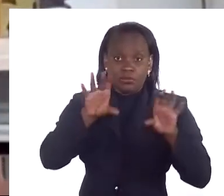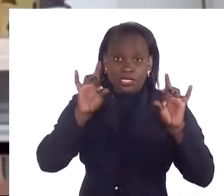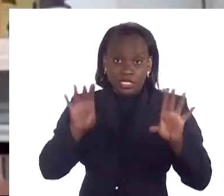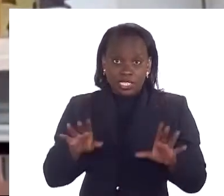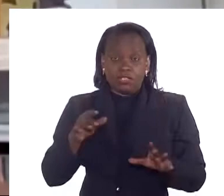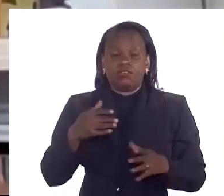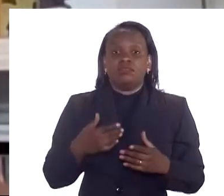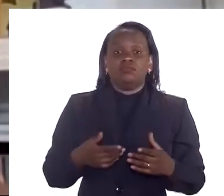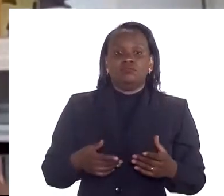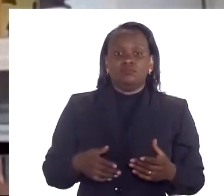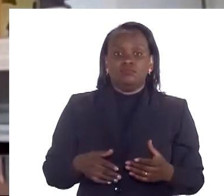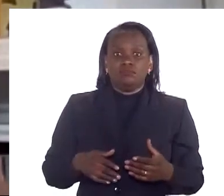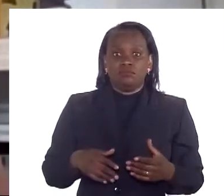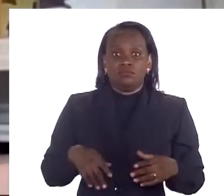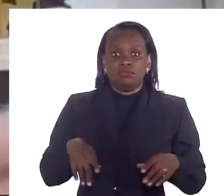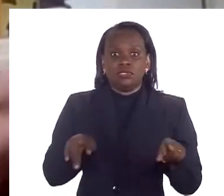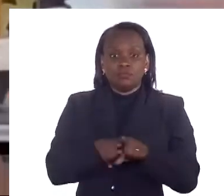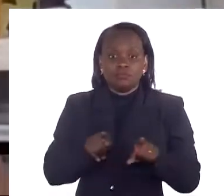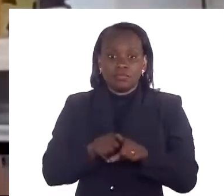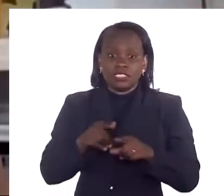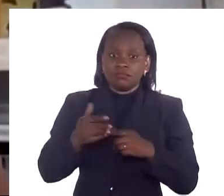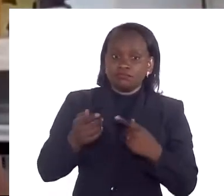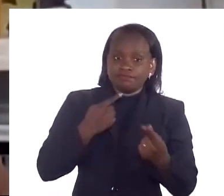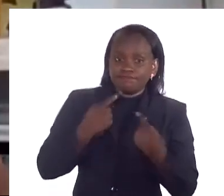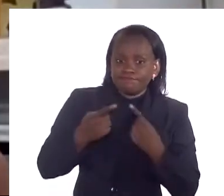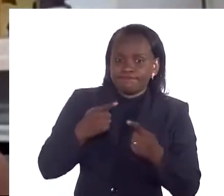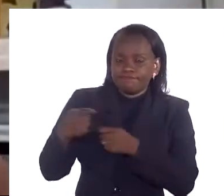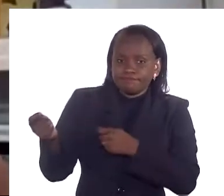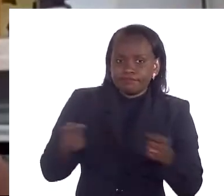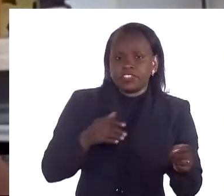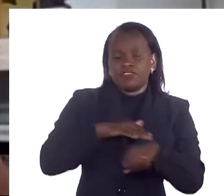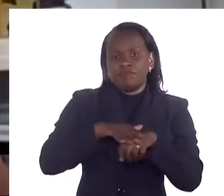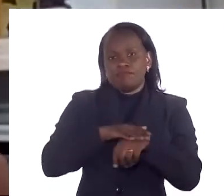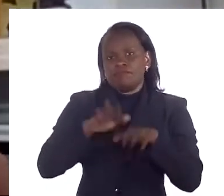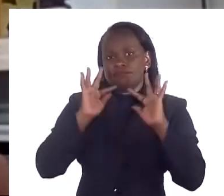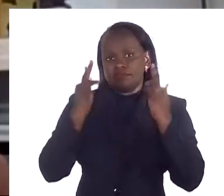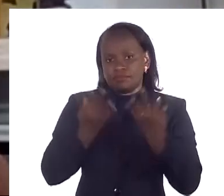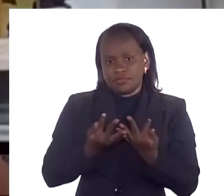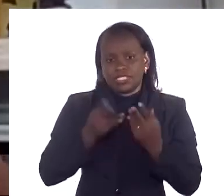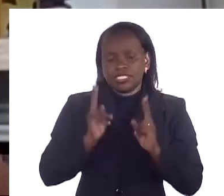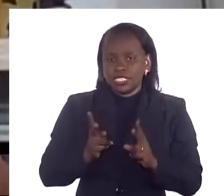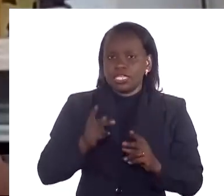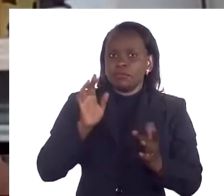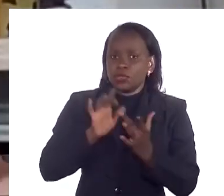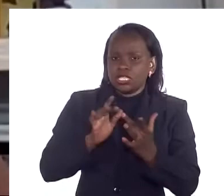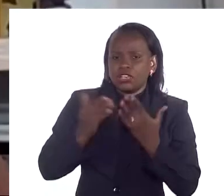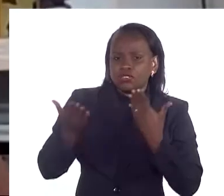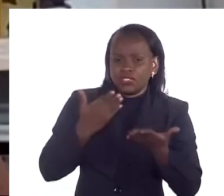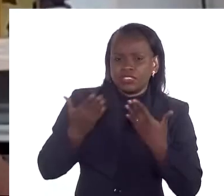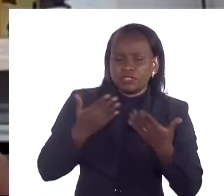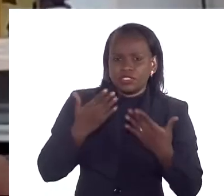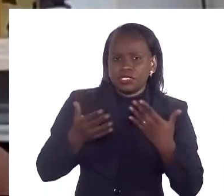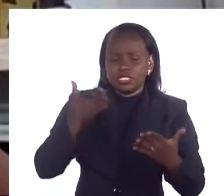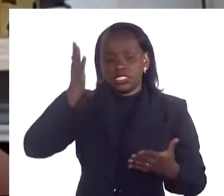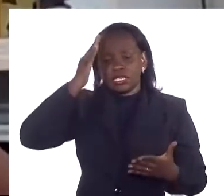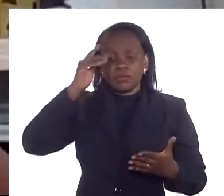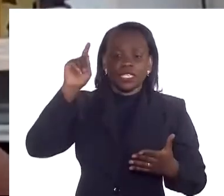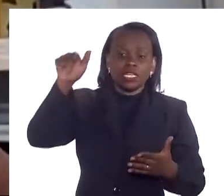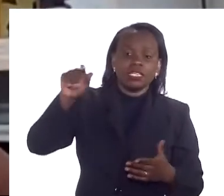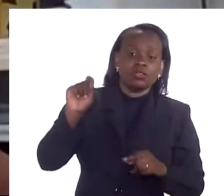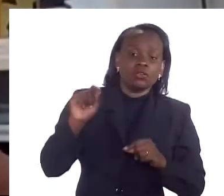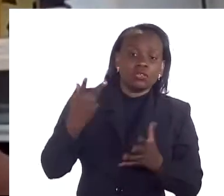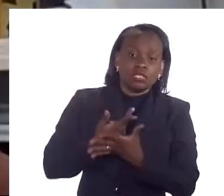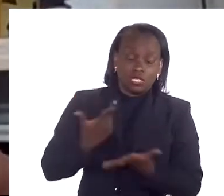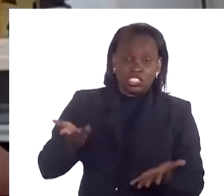especialista da educação especial, e o diálogo também constante com a família, buscar ter uma forma de estar sempre dialogando para a gente saber o que